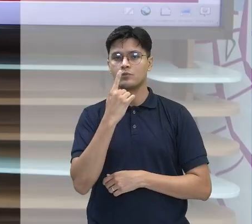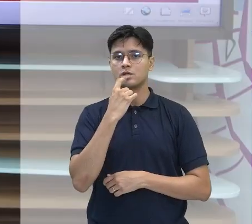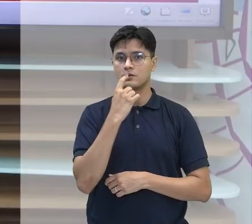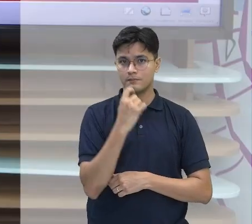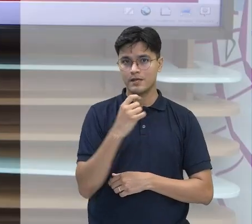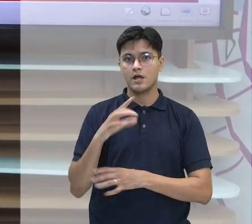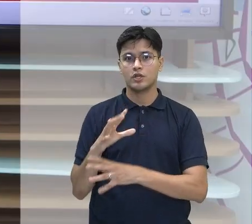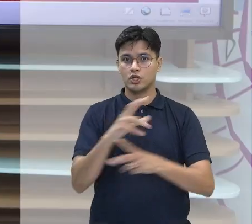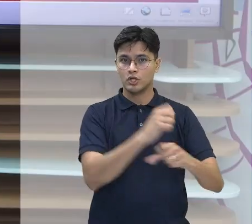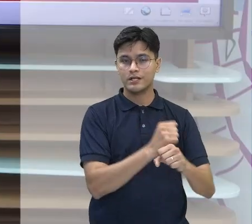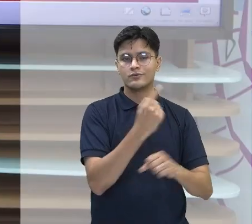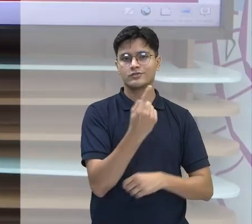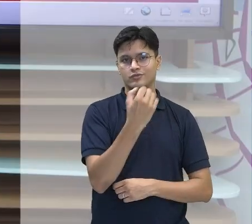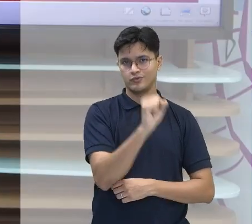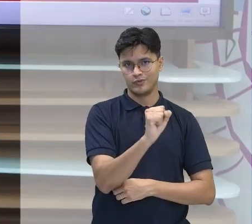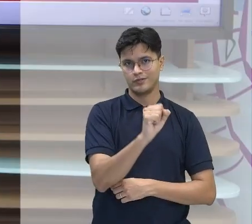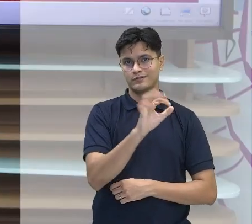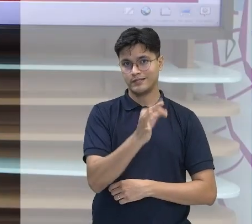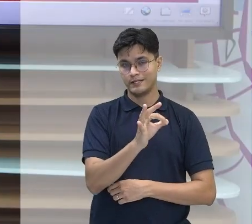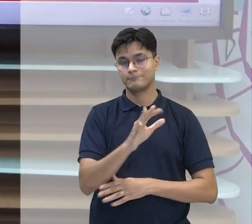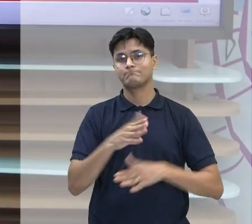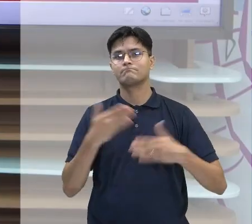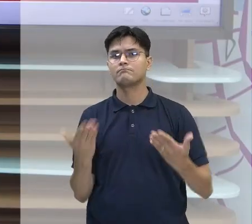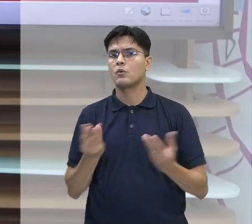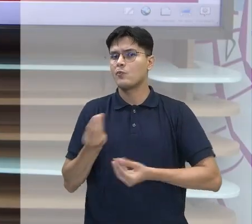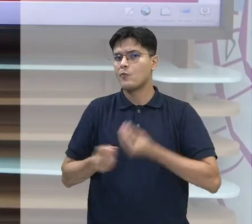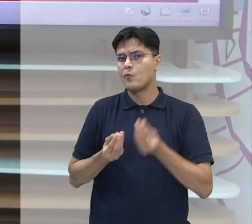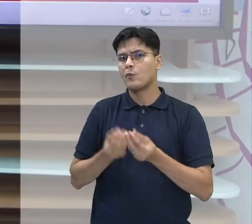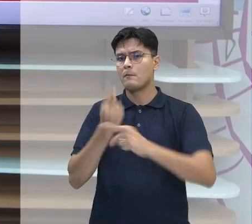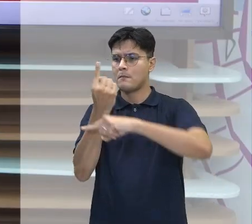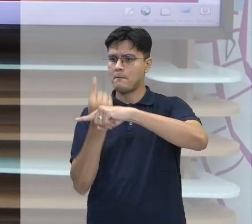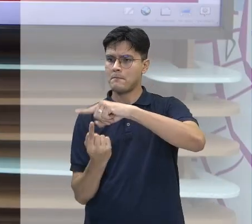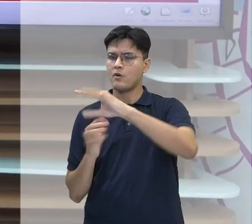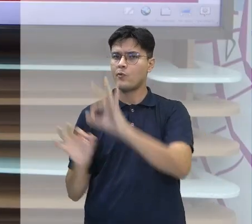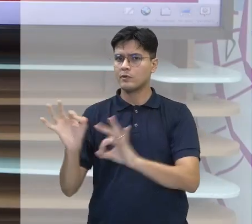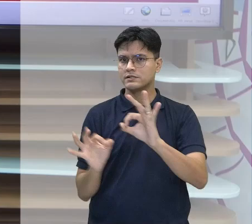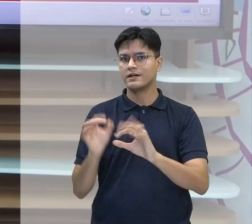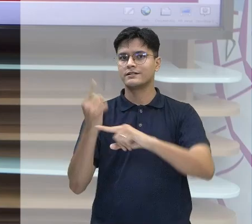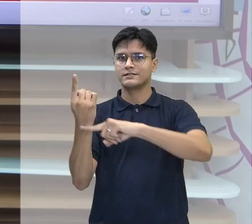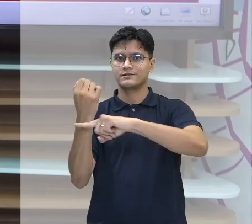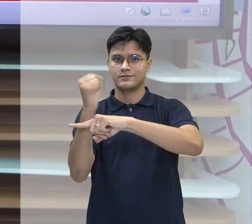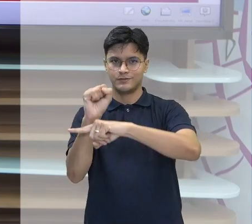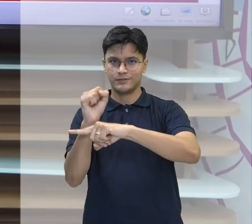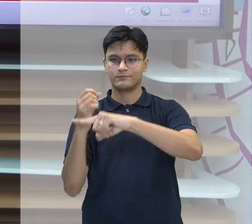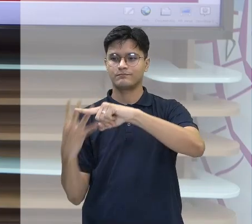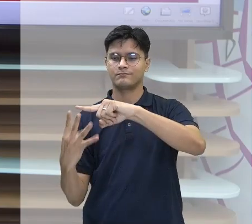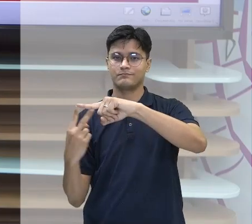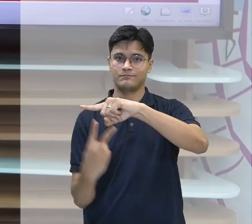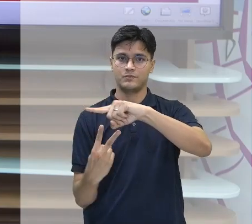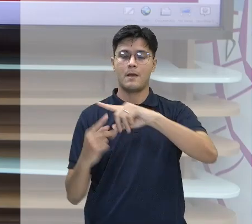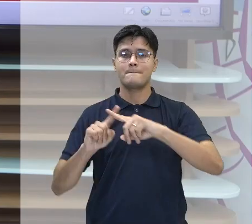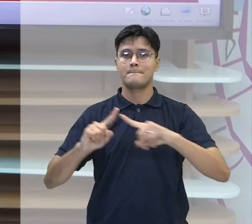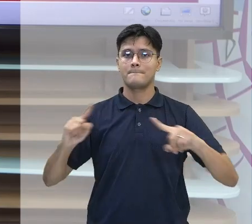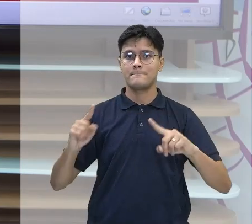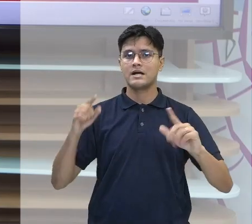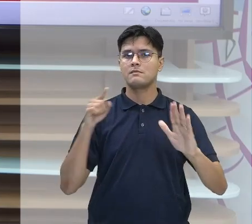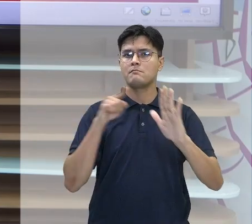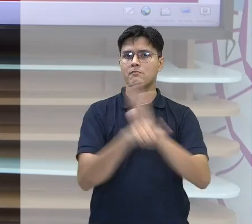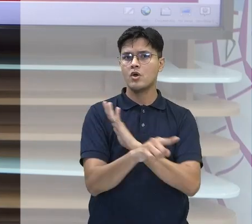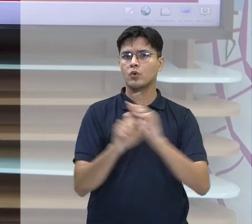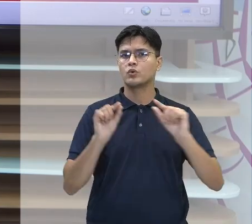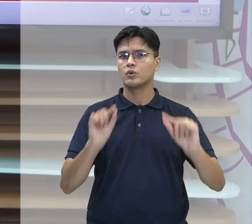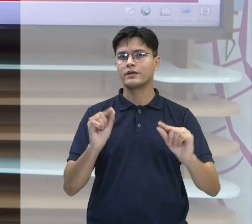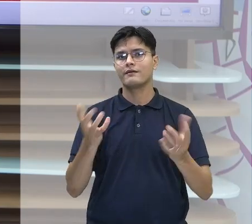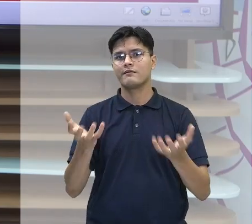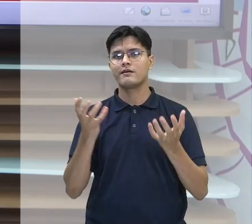nossa razão seria 18 para 42. Mas como ele perguntou a razão de alunos que gostam